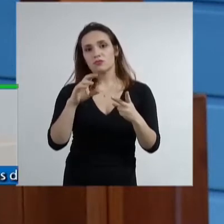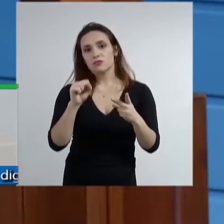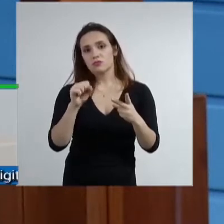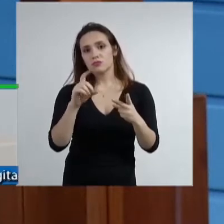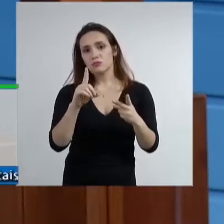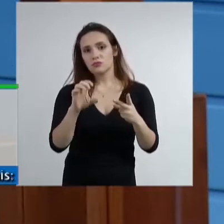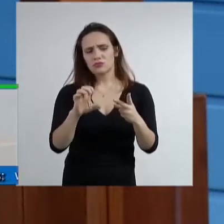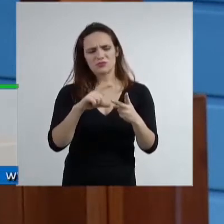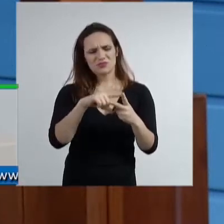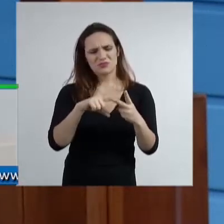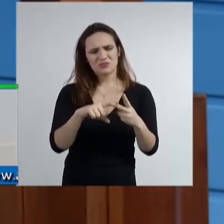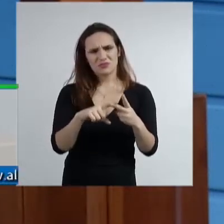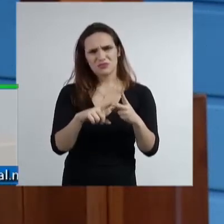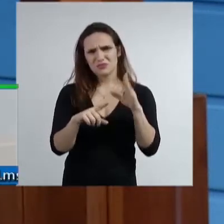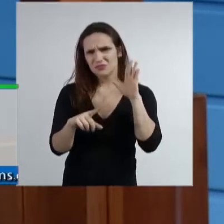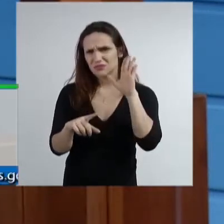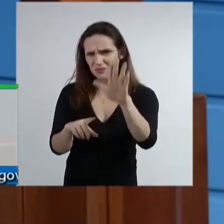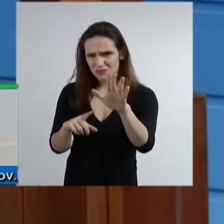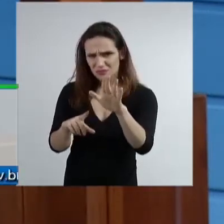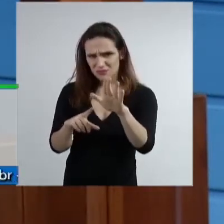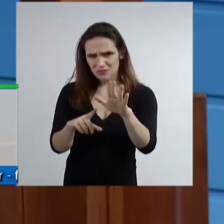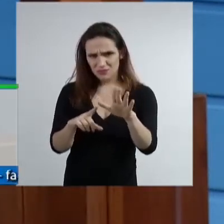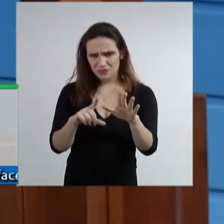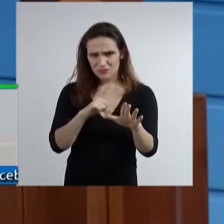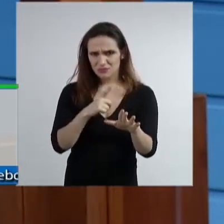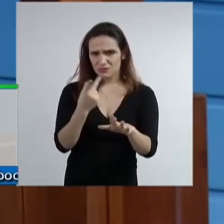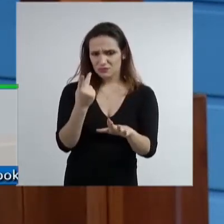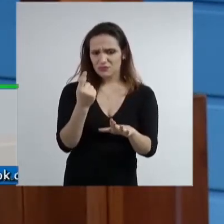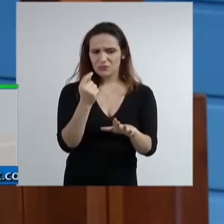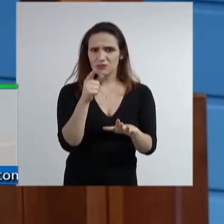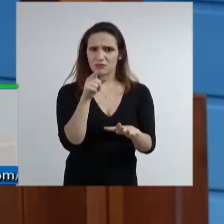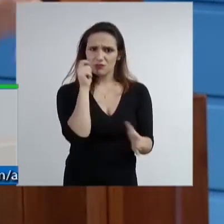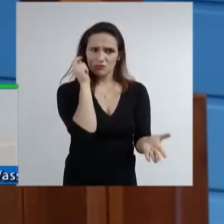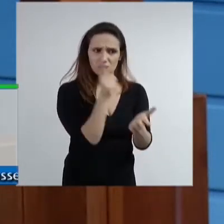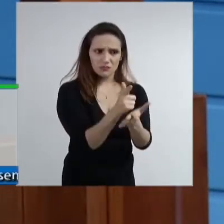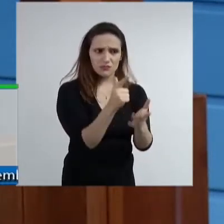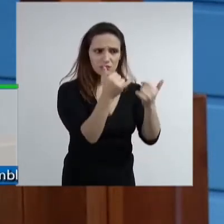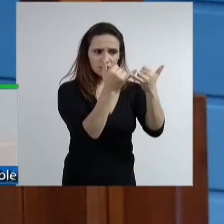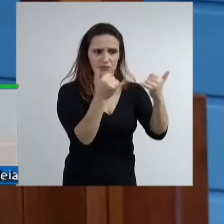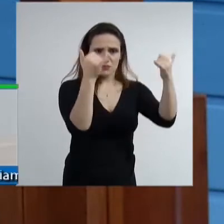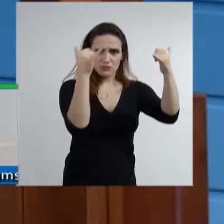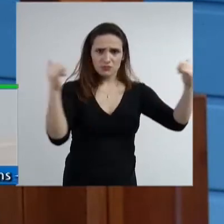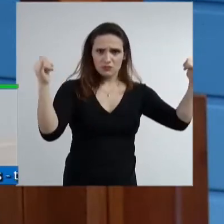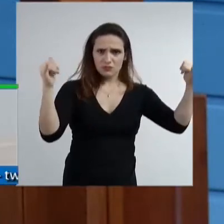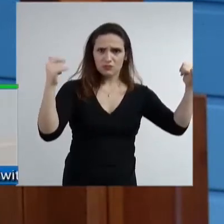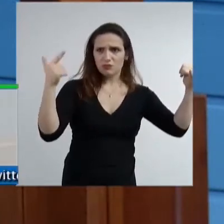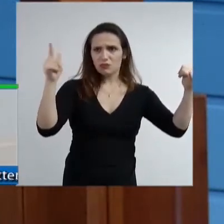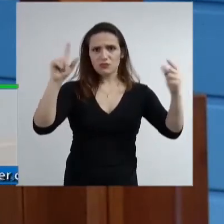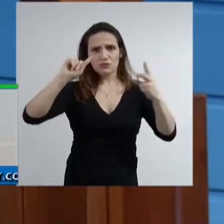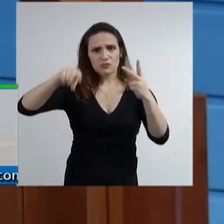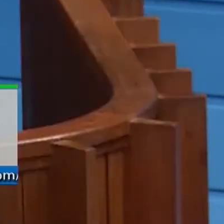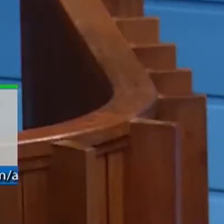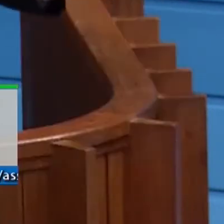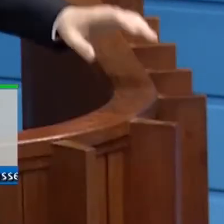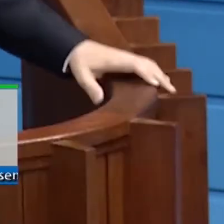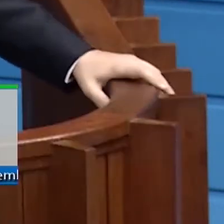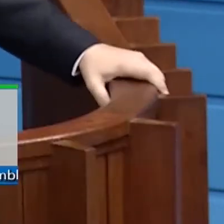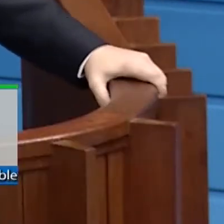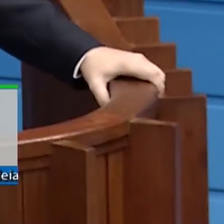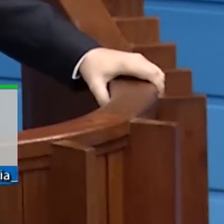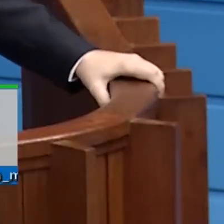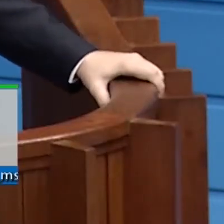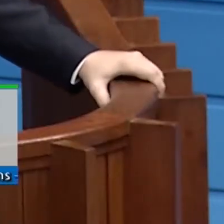Agora eu pergunto, existe uma tarifa de transmissão e existe uma tarifa de distribuição, quer